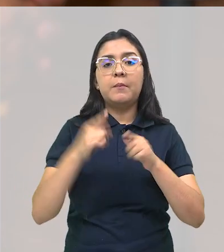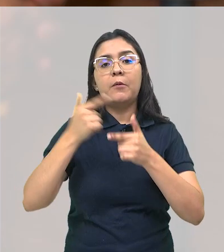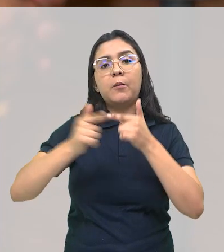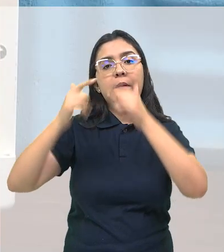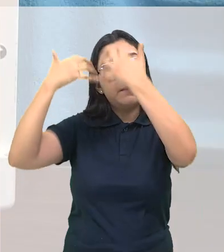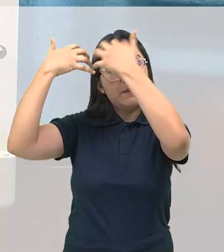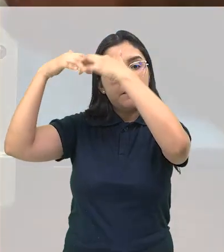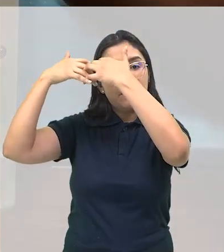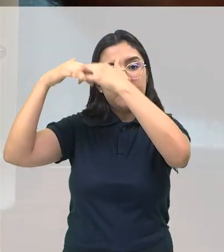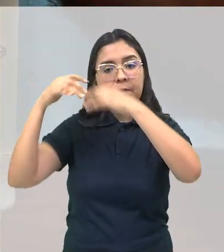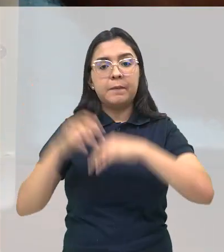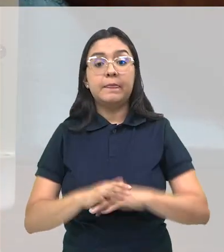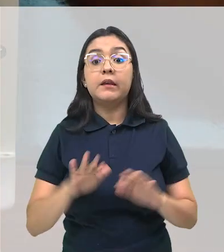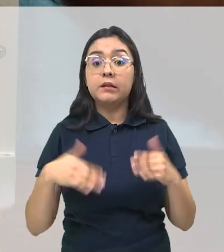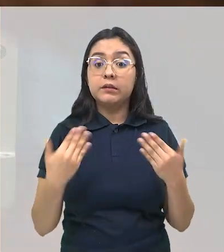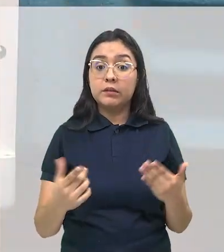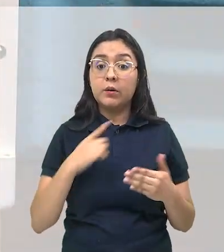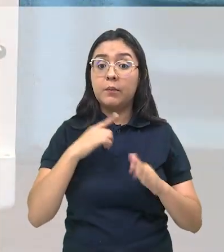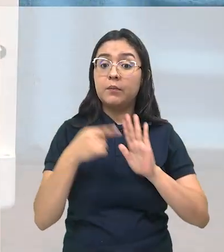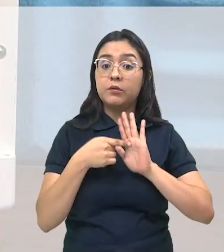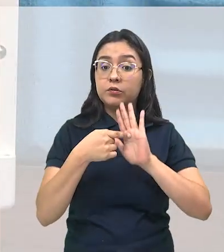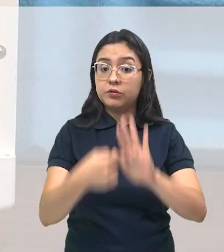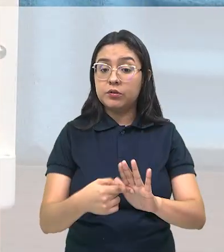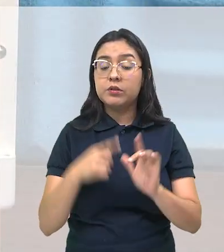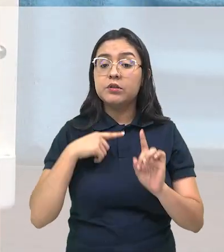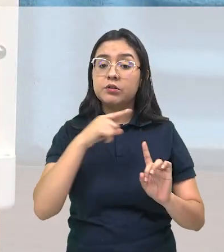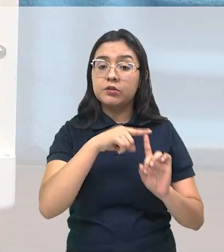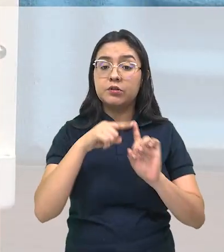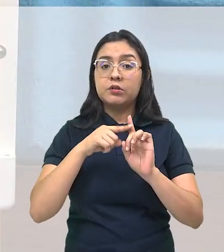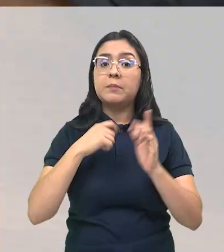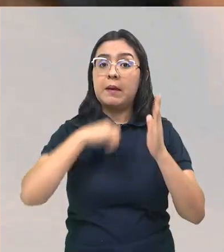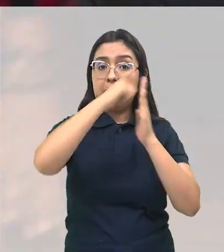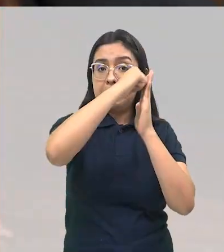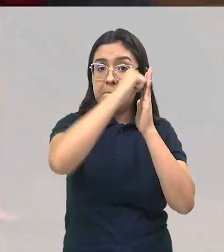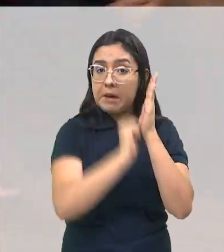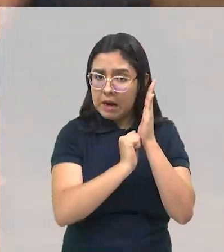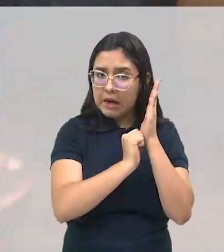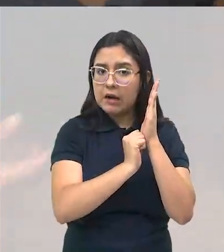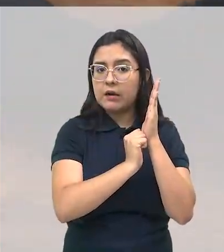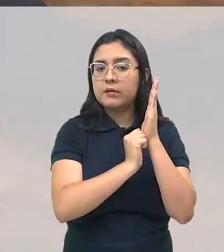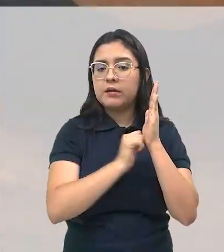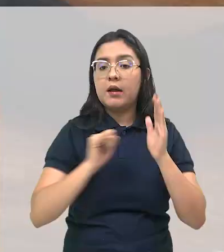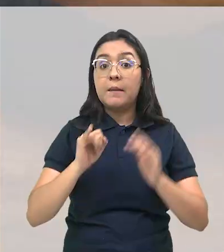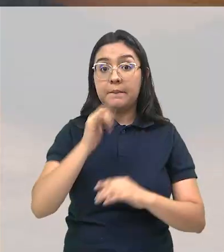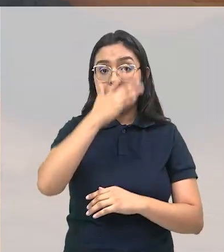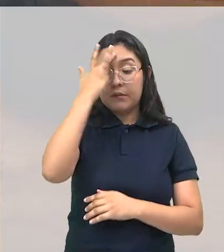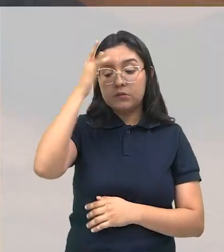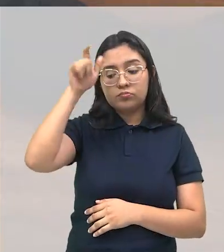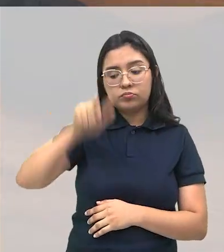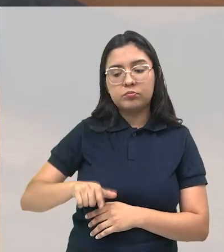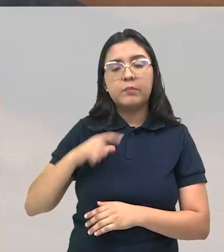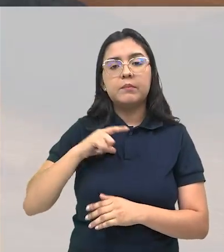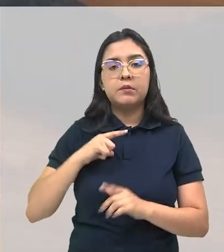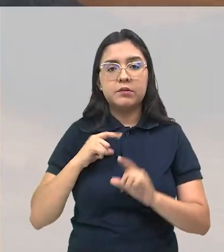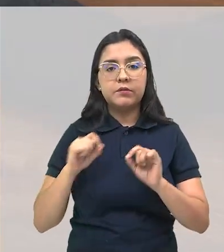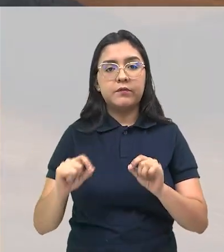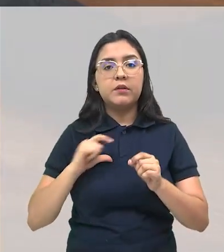neurológicos. Assim, é indicado que a fonte de energia seja cortada e que a pessoa que sofreu o choque seja